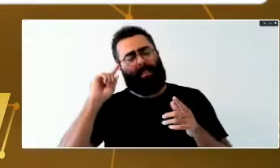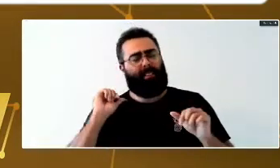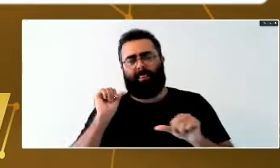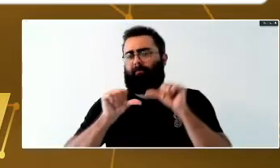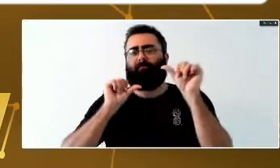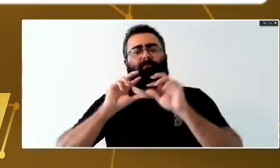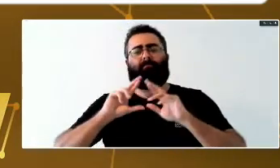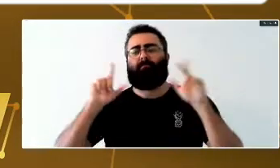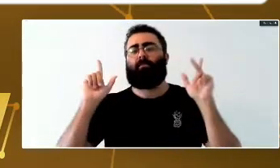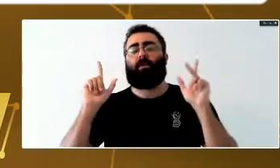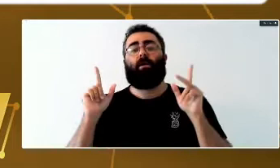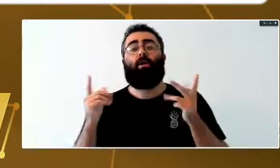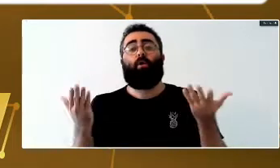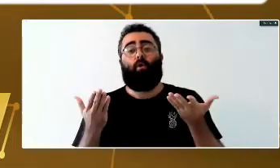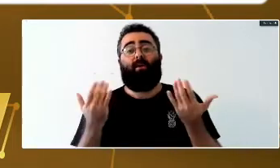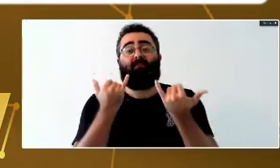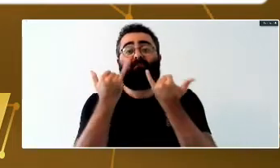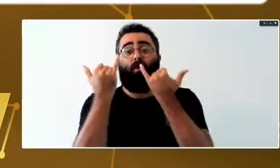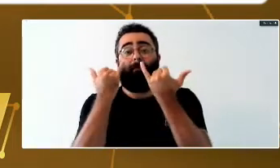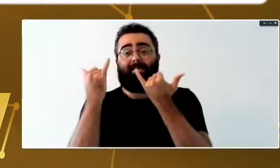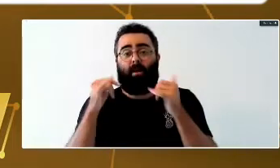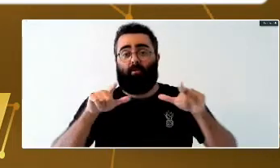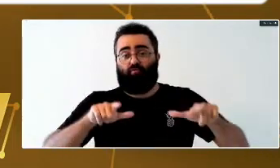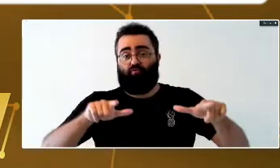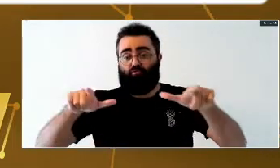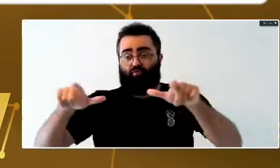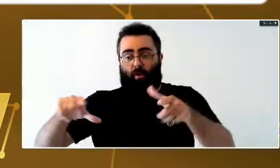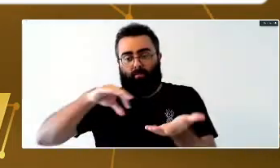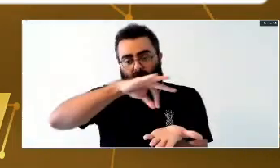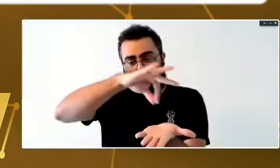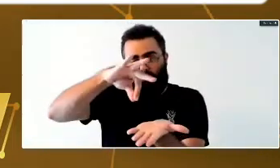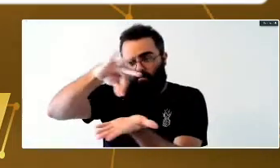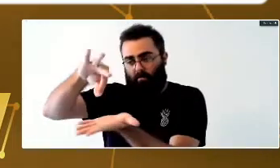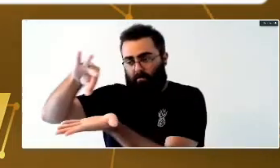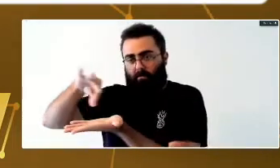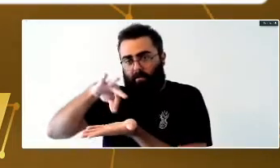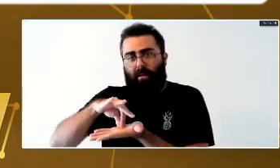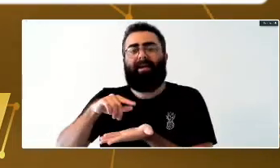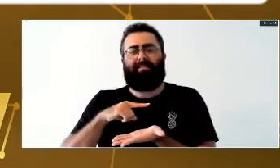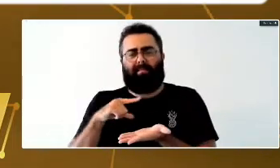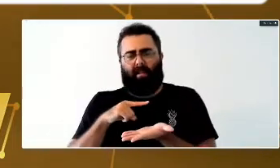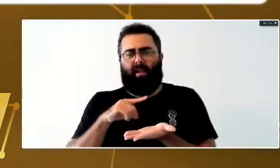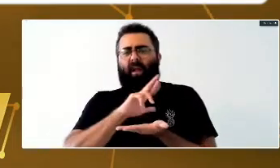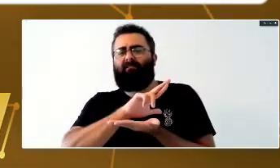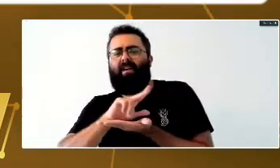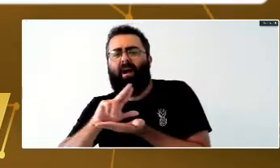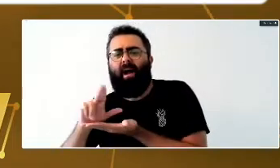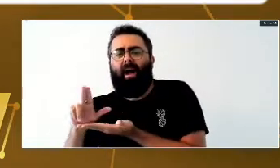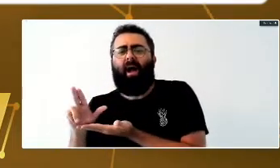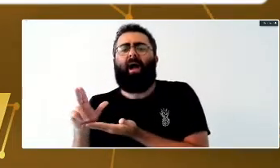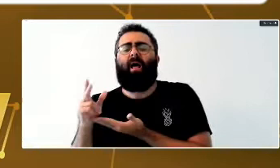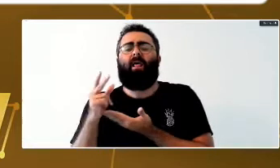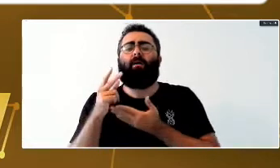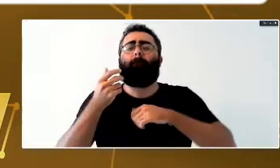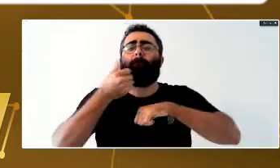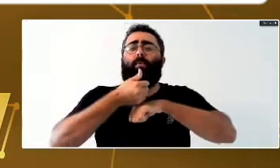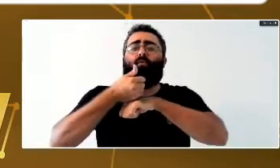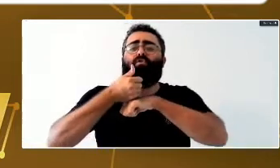processo onde existe a integração de todos os atores, é um processo multidisciplinar, trazendo